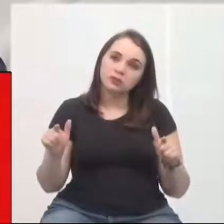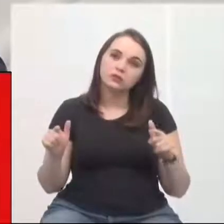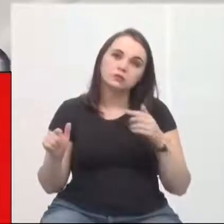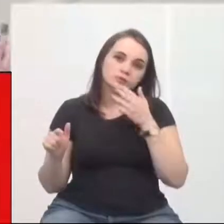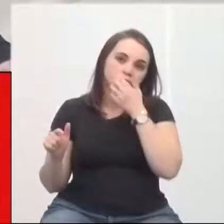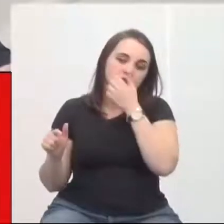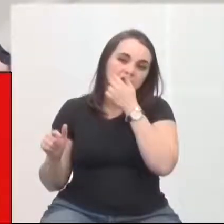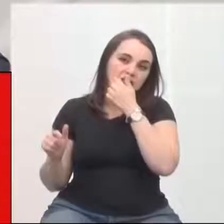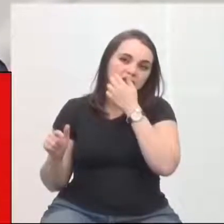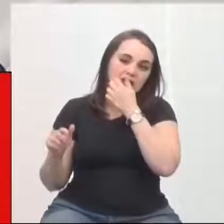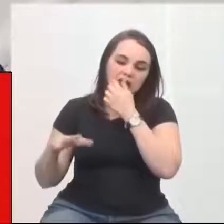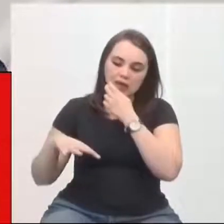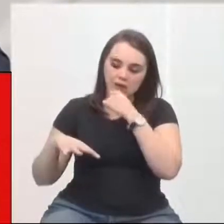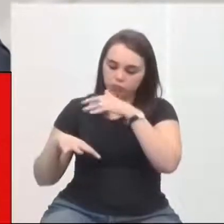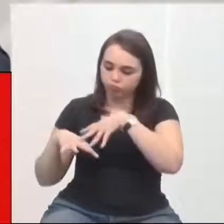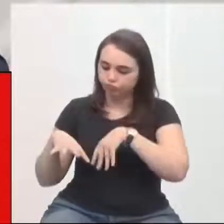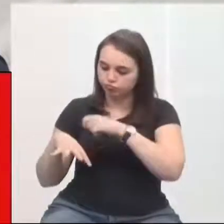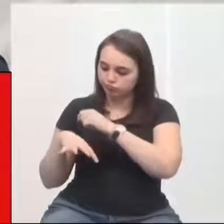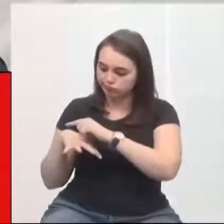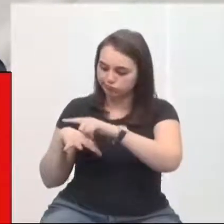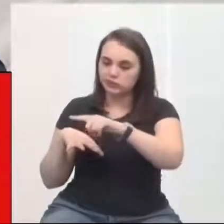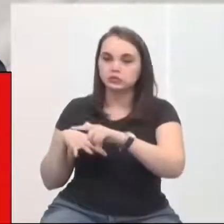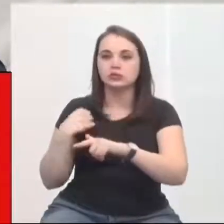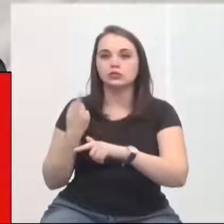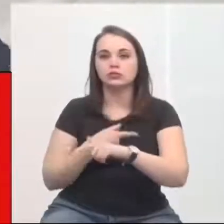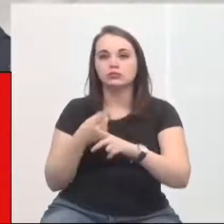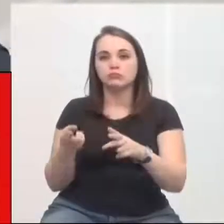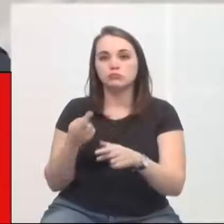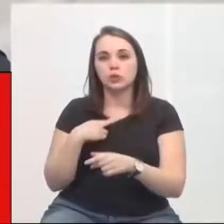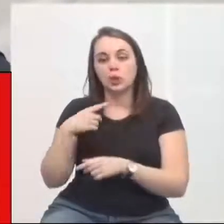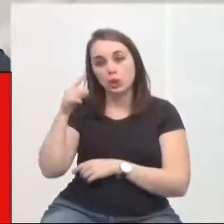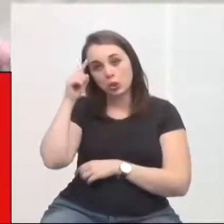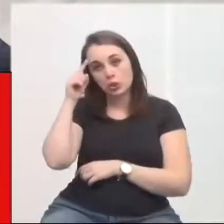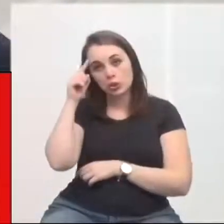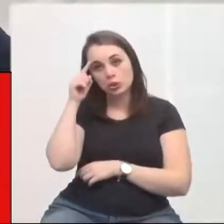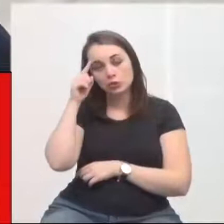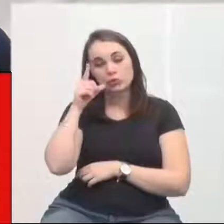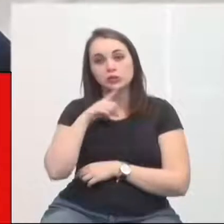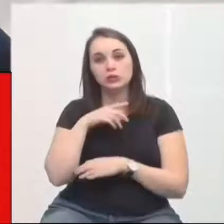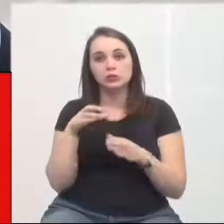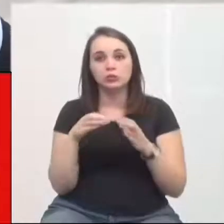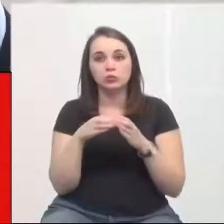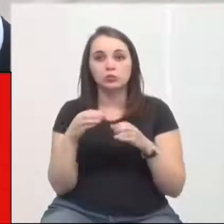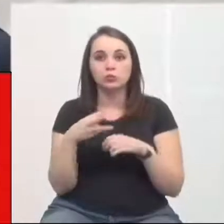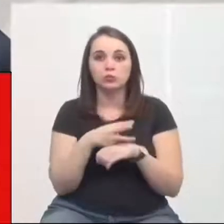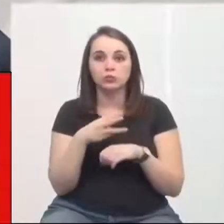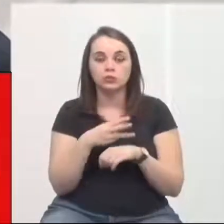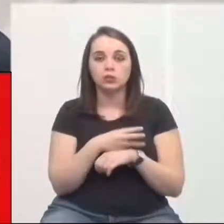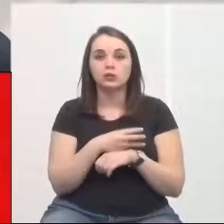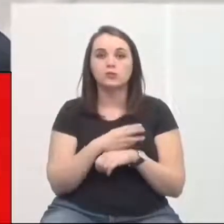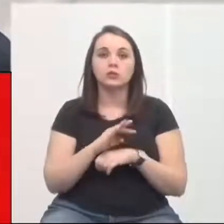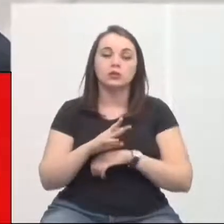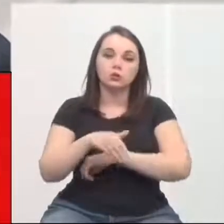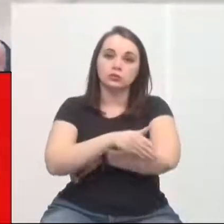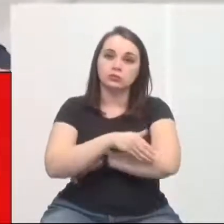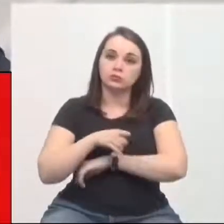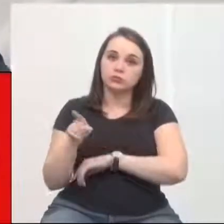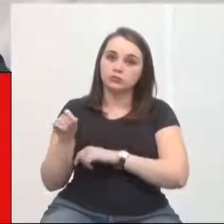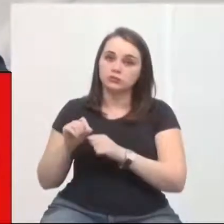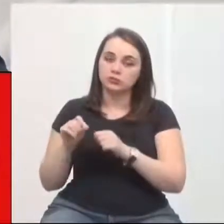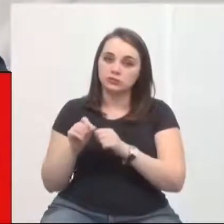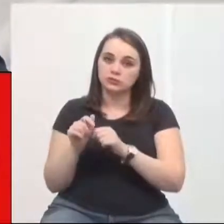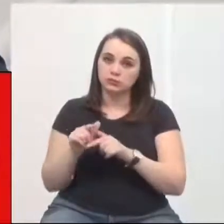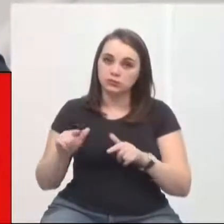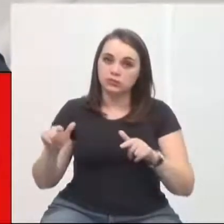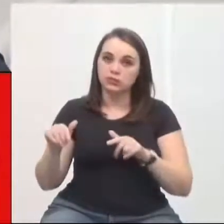Que inclusive nós temos relatórios todos os dias, né? Nós temos um grupo de WhatsApp. Todas as ruas que eles estão fazendo a limpeza,